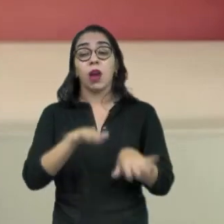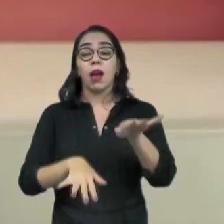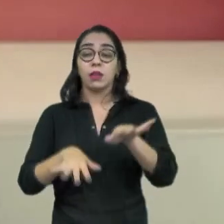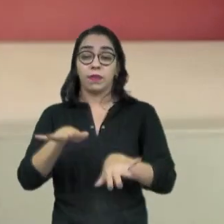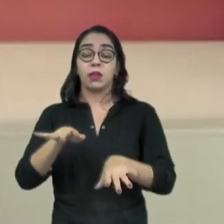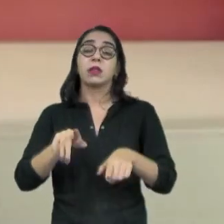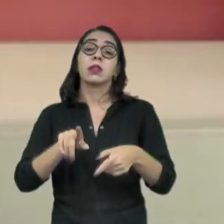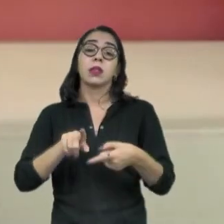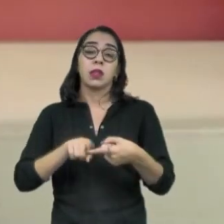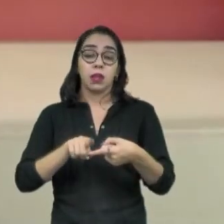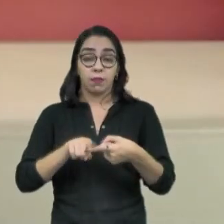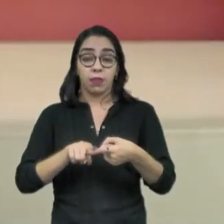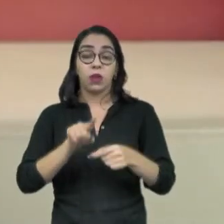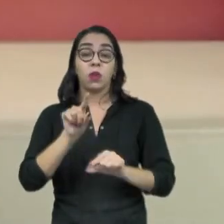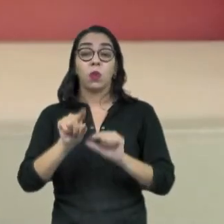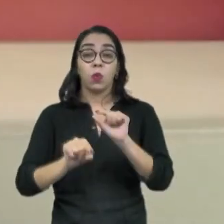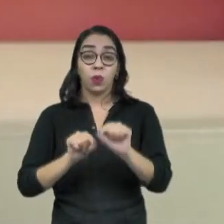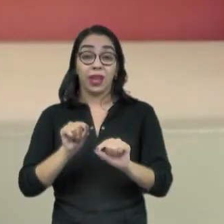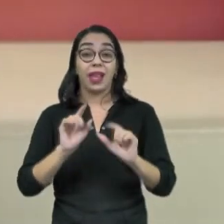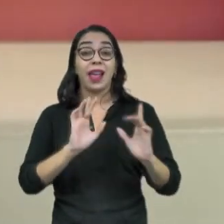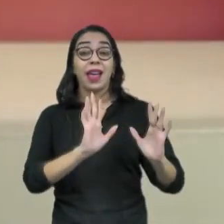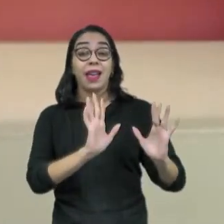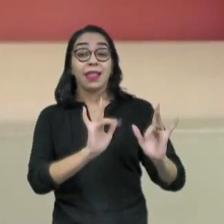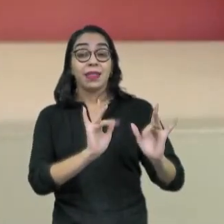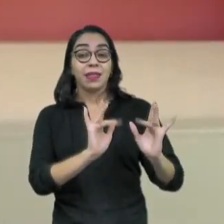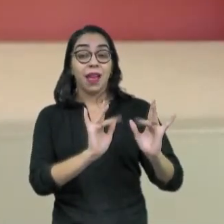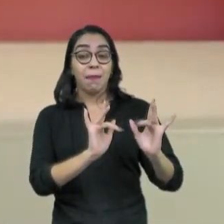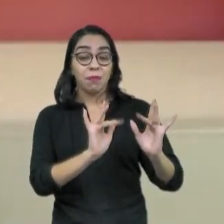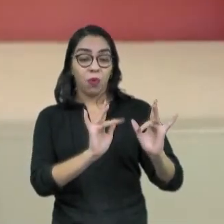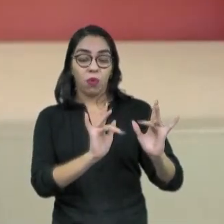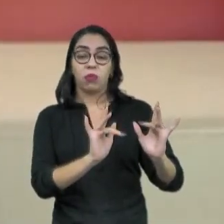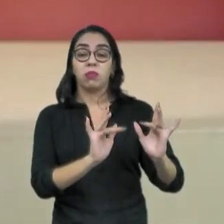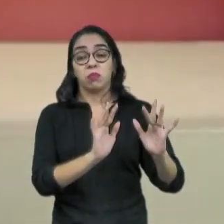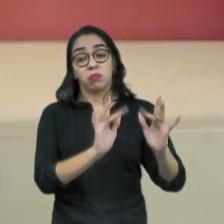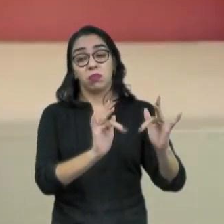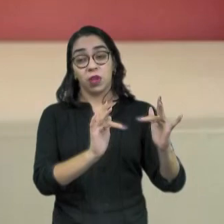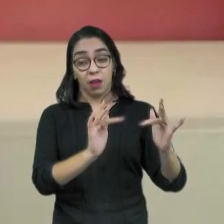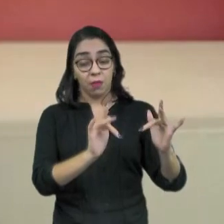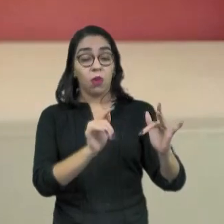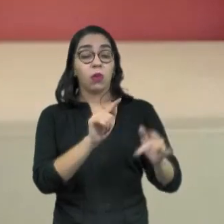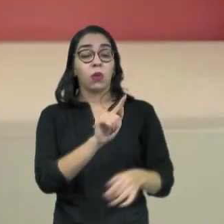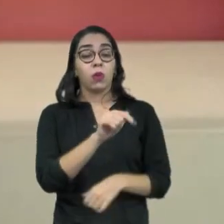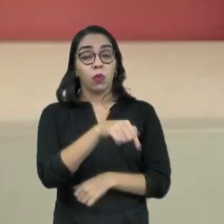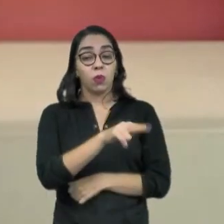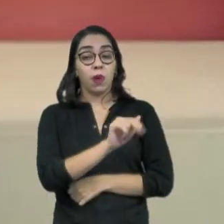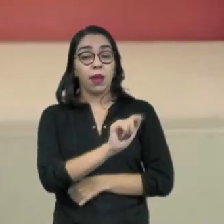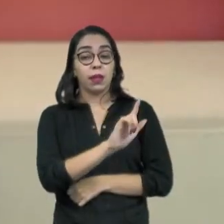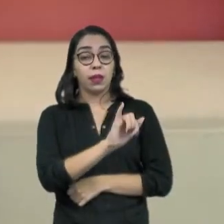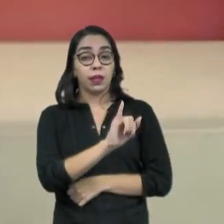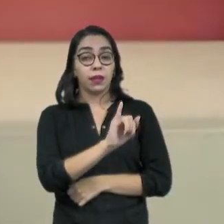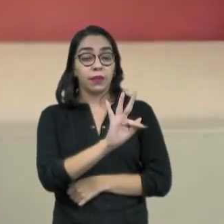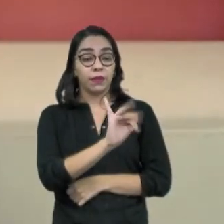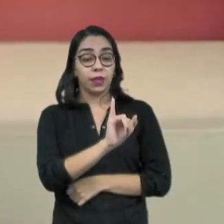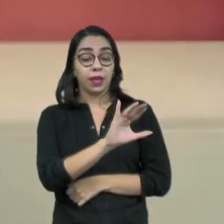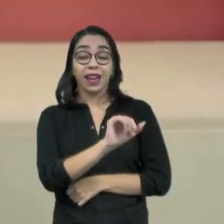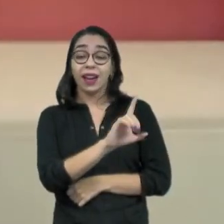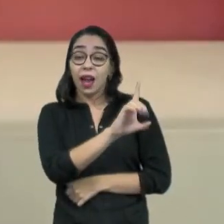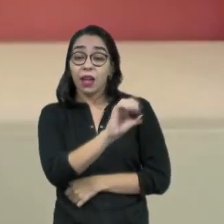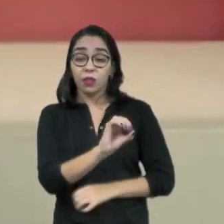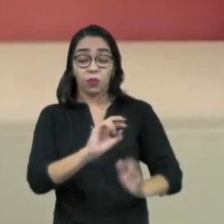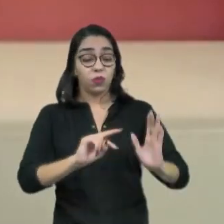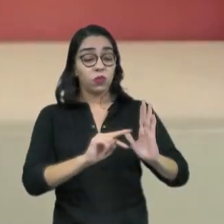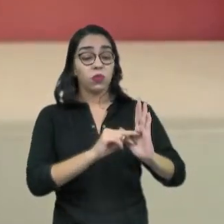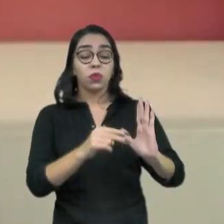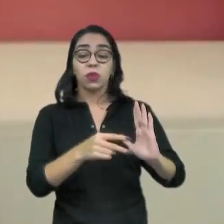a união estável e sim o namoro qualificado para você ver o quanto evoluiu o que é que diferencia